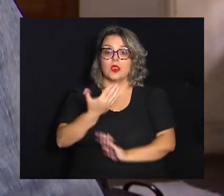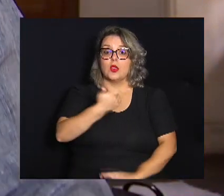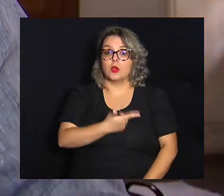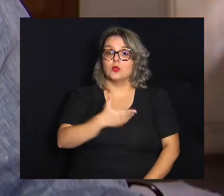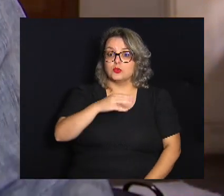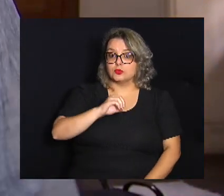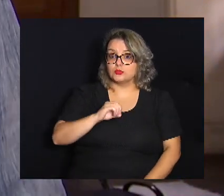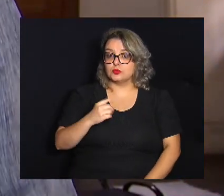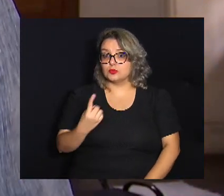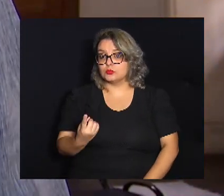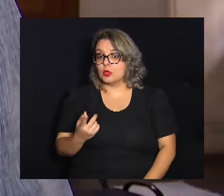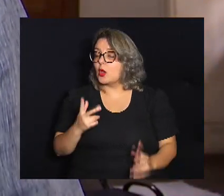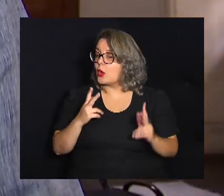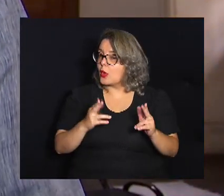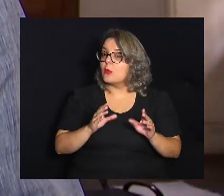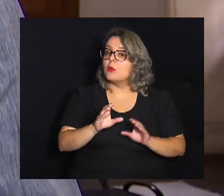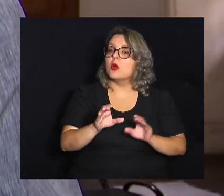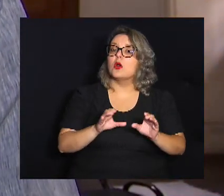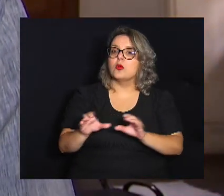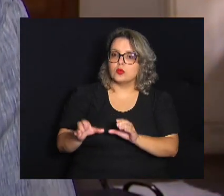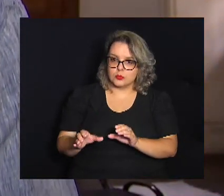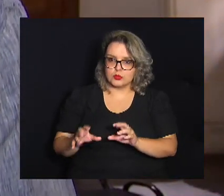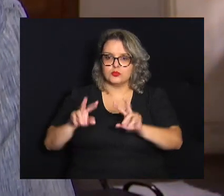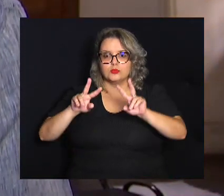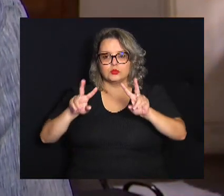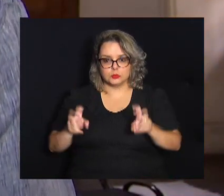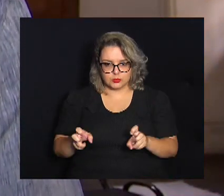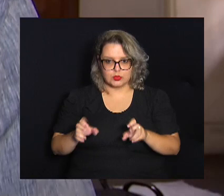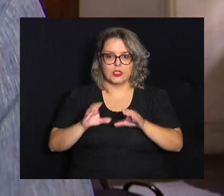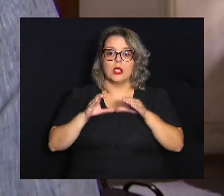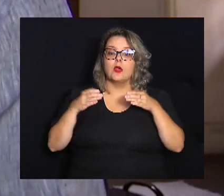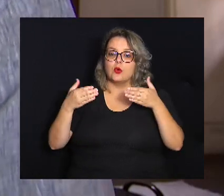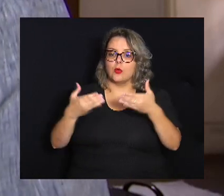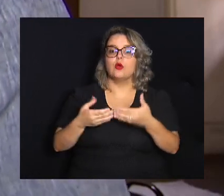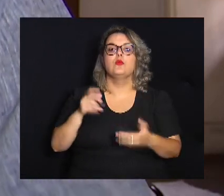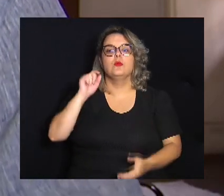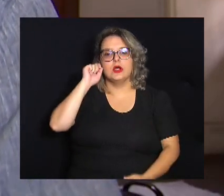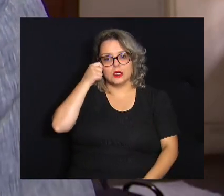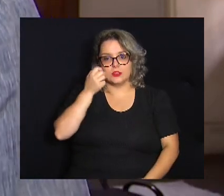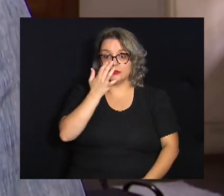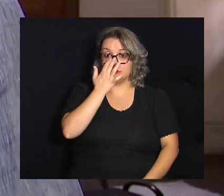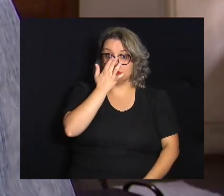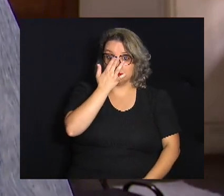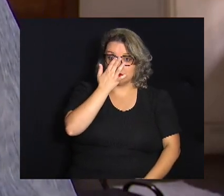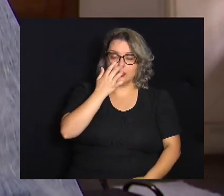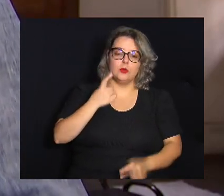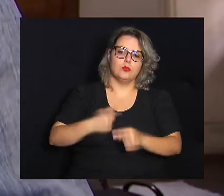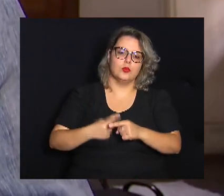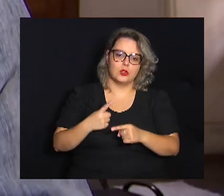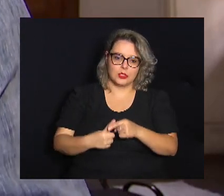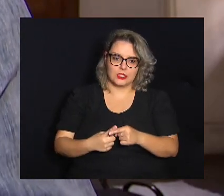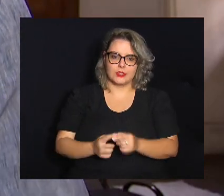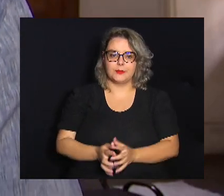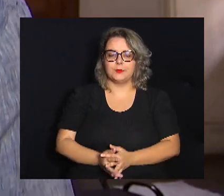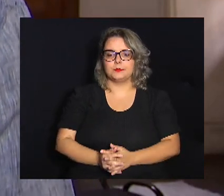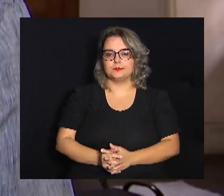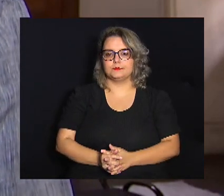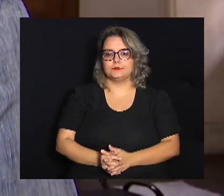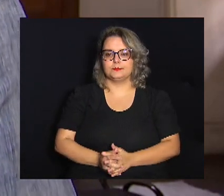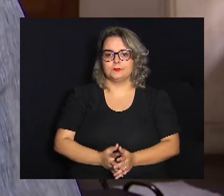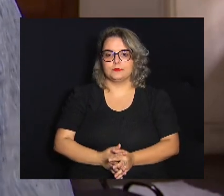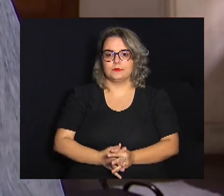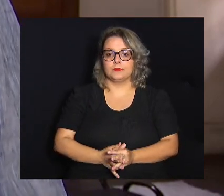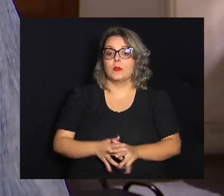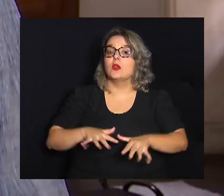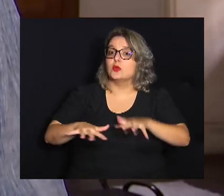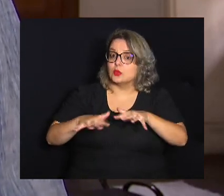como uma coordenadoria de assunto da comunidade negra, né? Porque ela vem do movimento